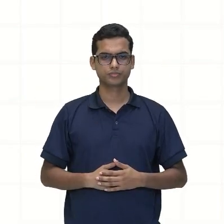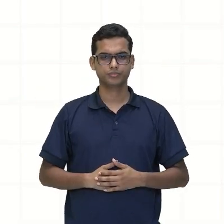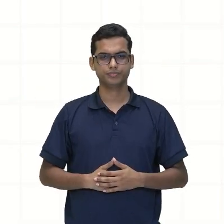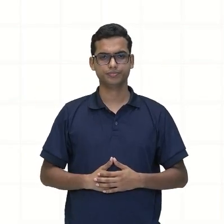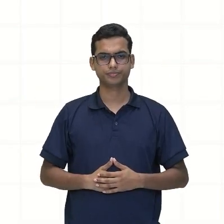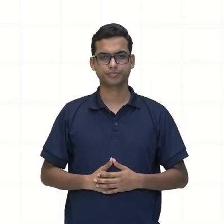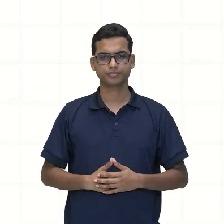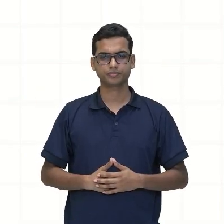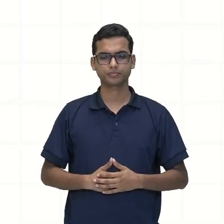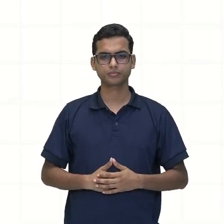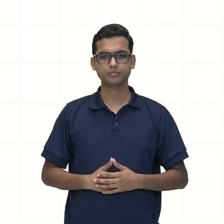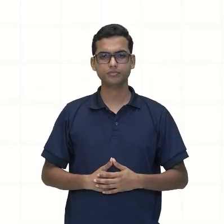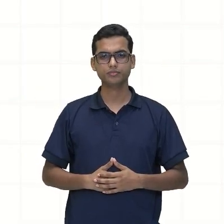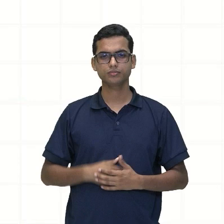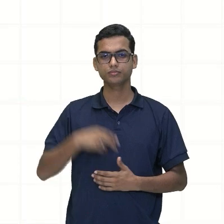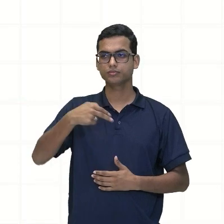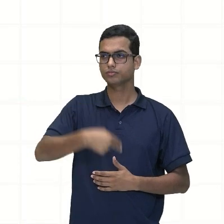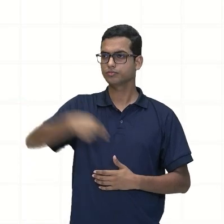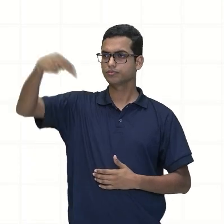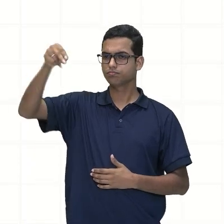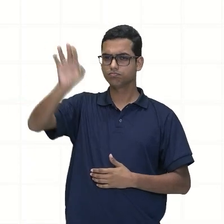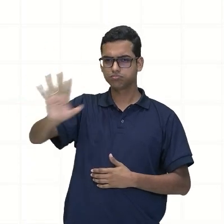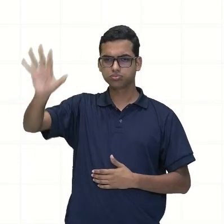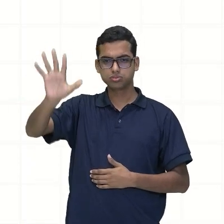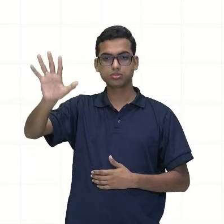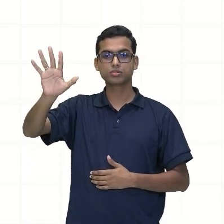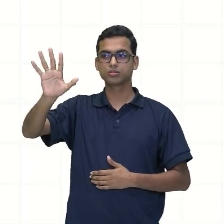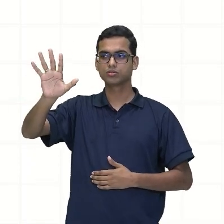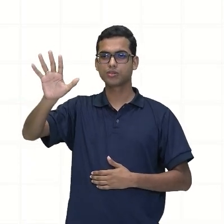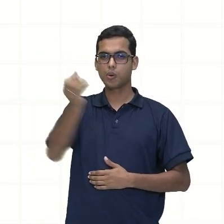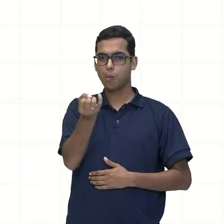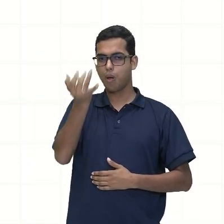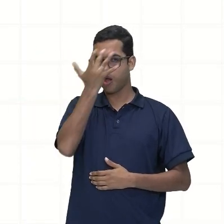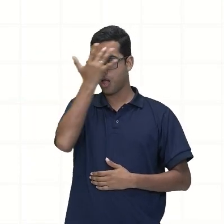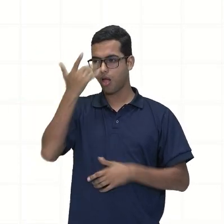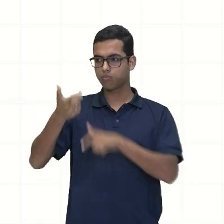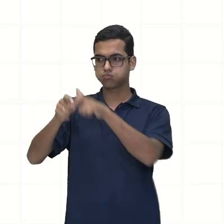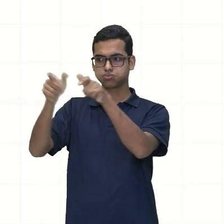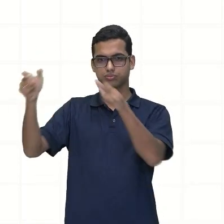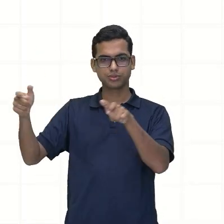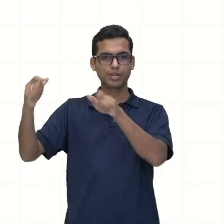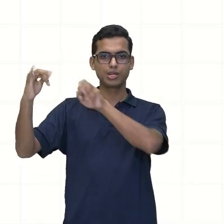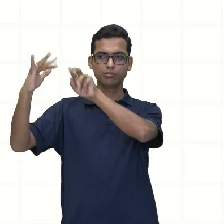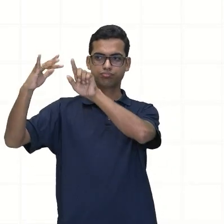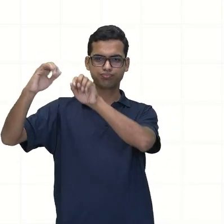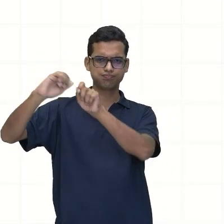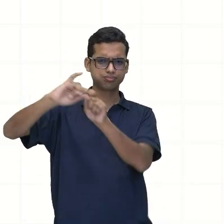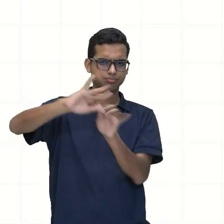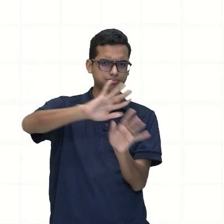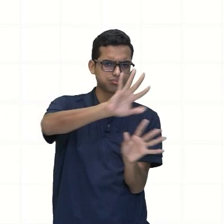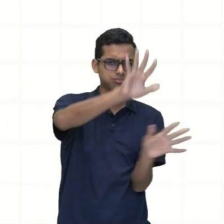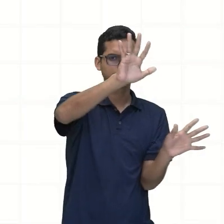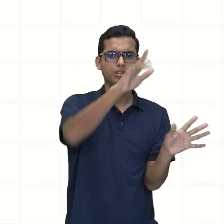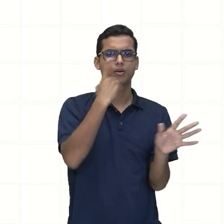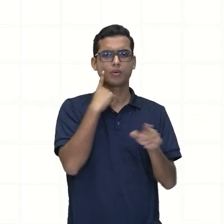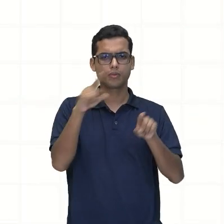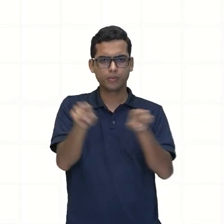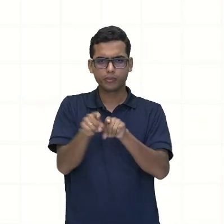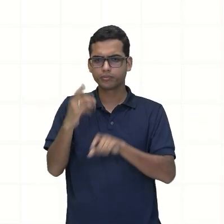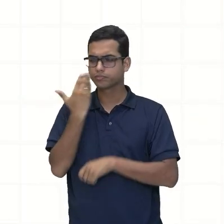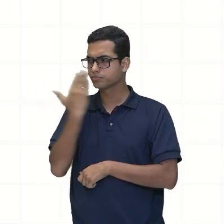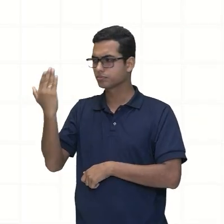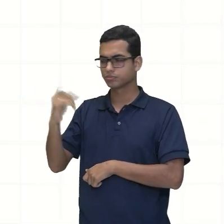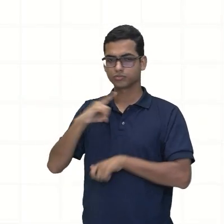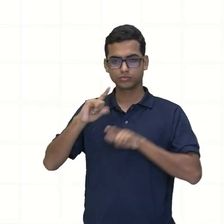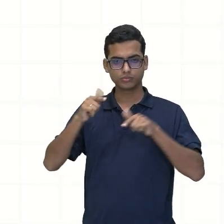aqui da região Nordeste, como nós observamos ali no texto, né? E aí a gente tem as diversas atividades, né? Atividade do